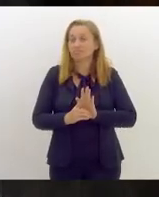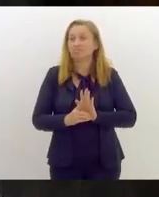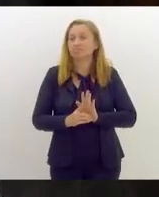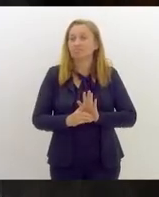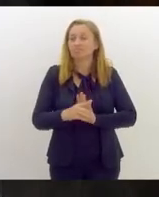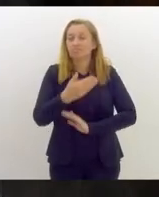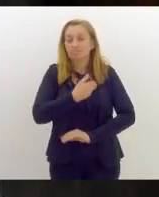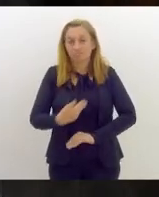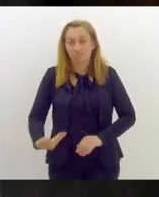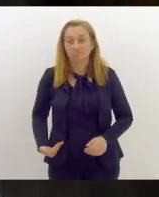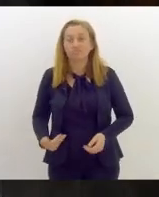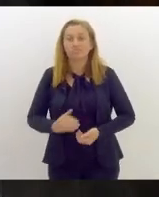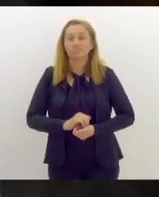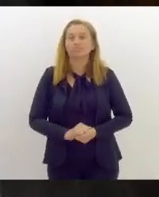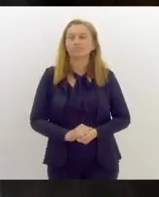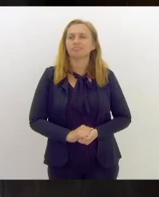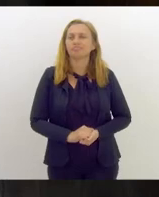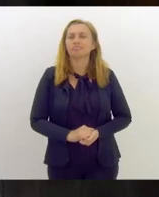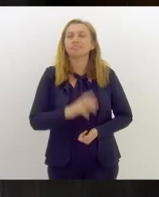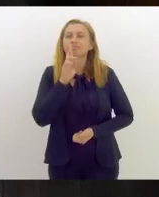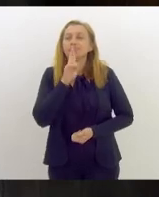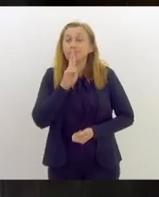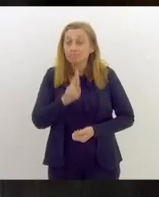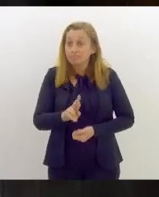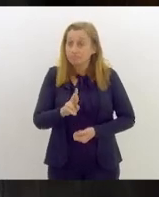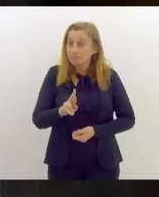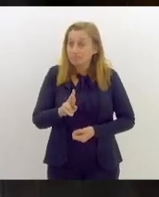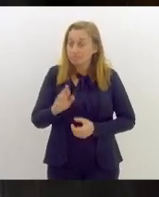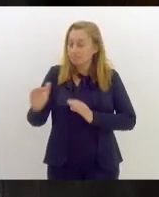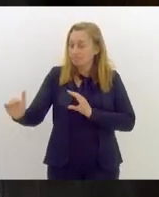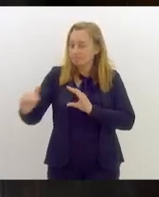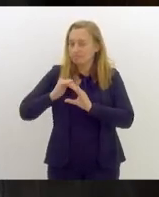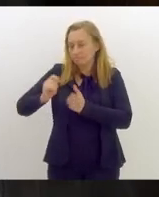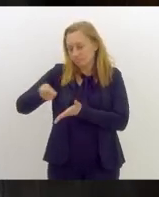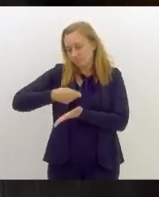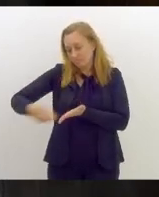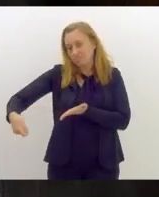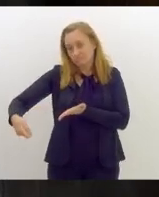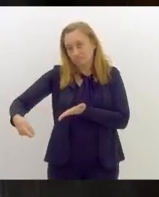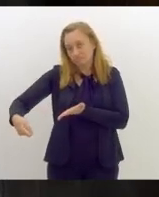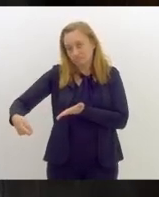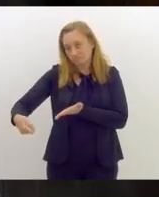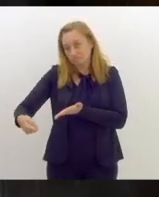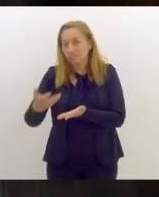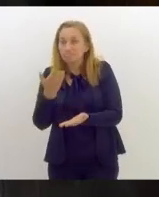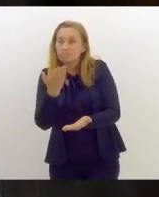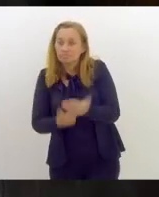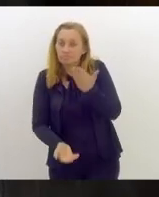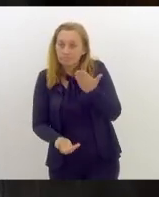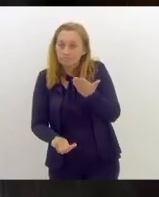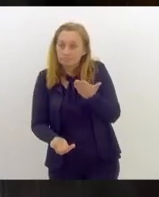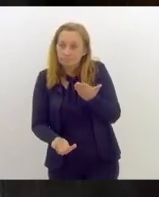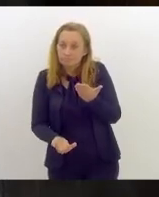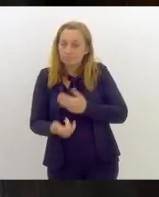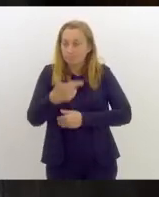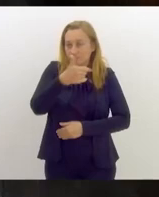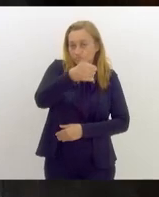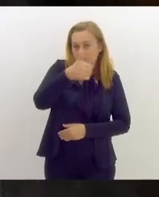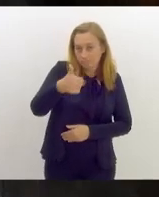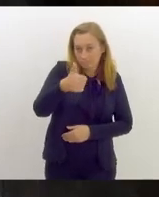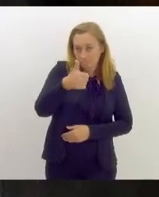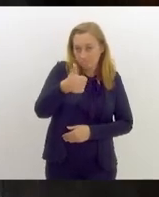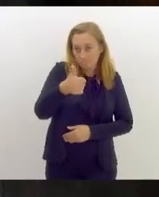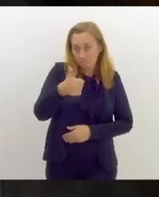do governador e a resposta que veio por escrito é que a perda cotejando 21 e